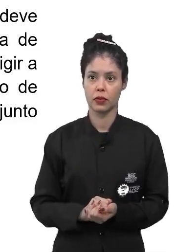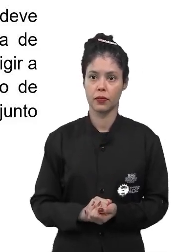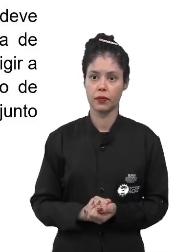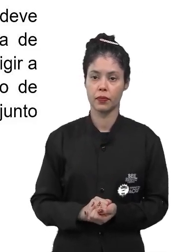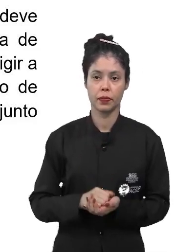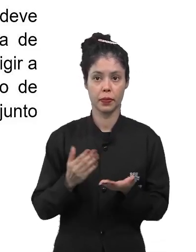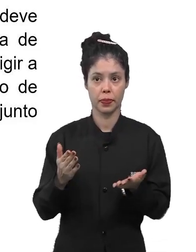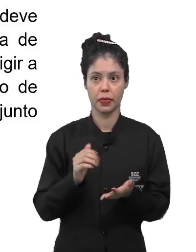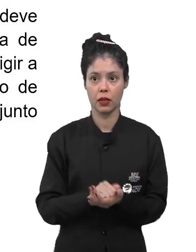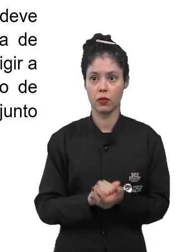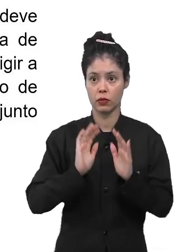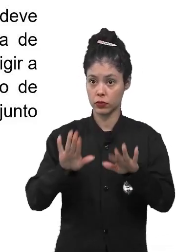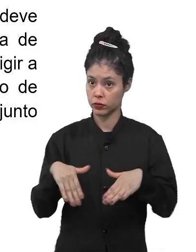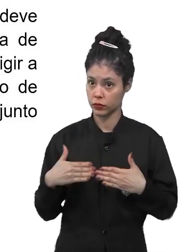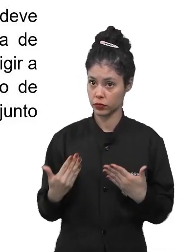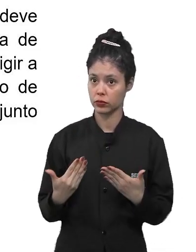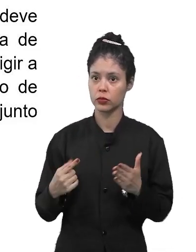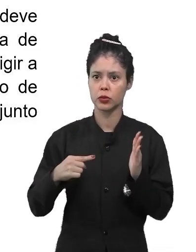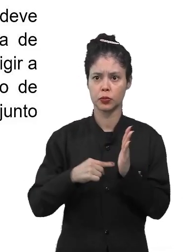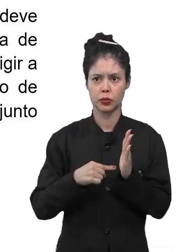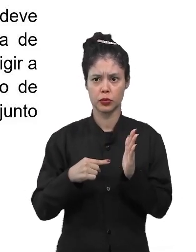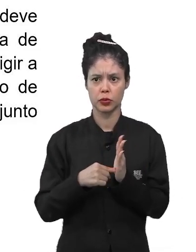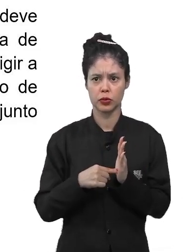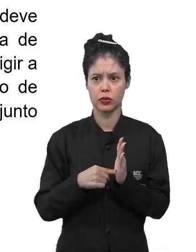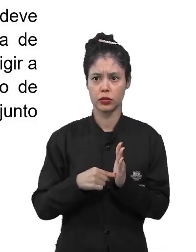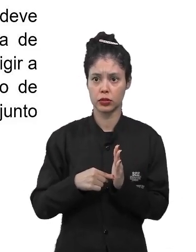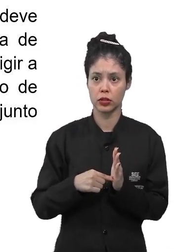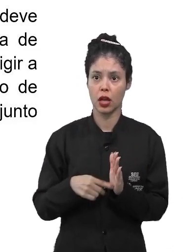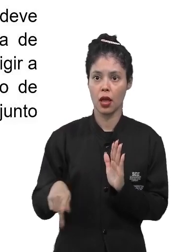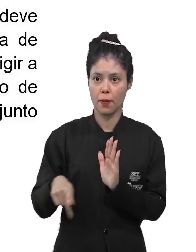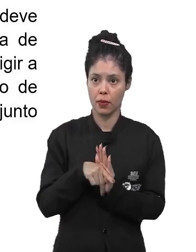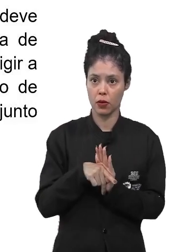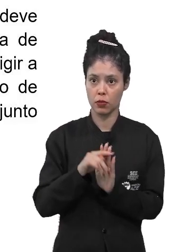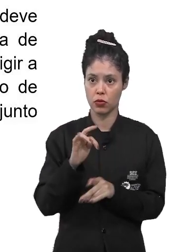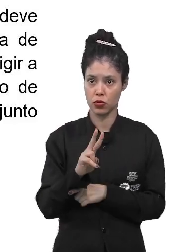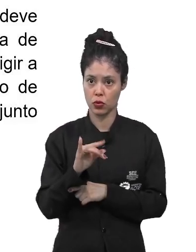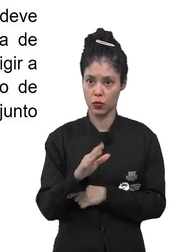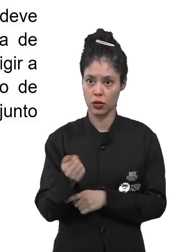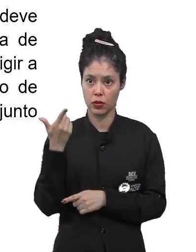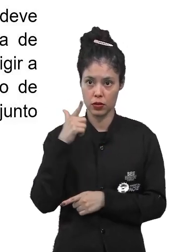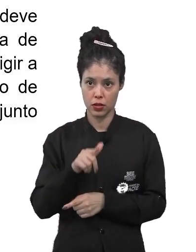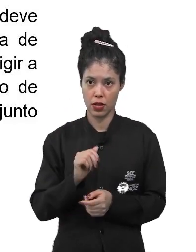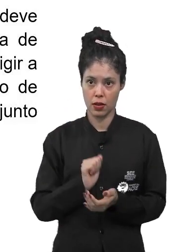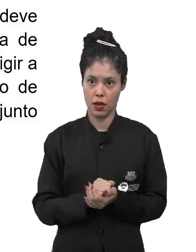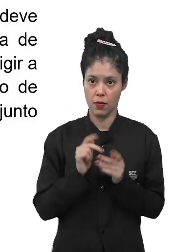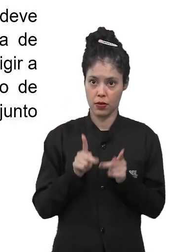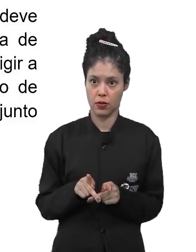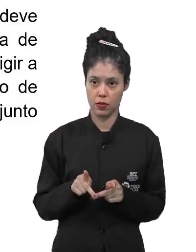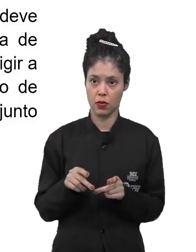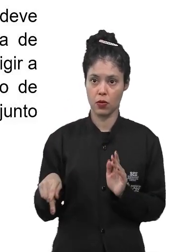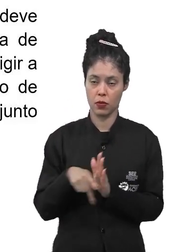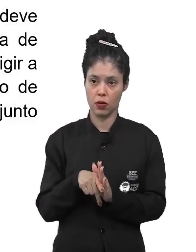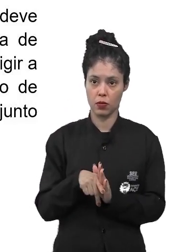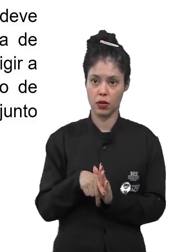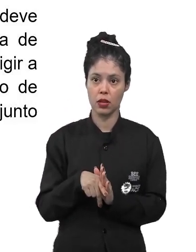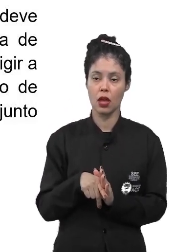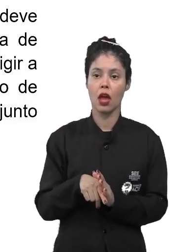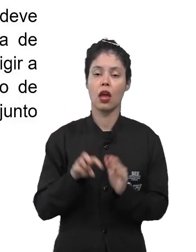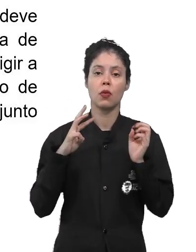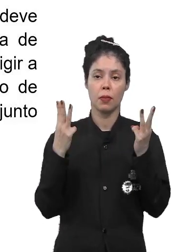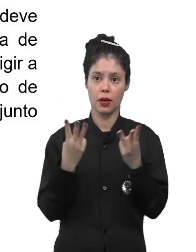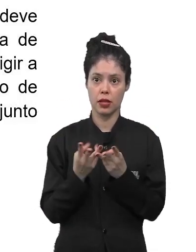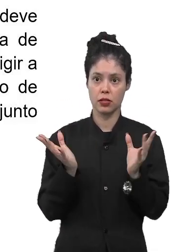daí é o esquema, né? Em qual ponto deve ser fixado a peça de chumbo para corrigir a posição do centro de massa desse